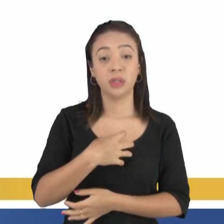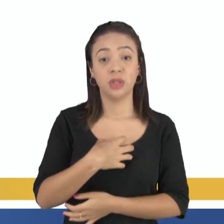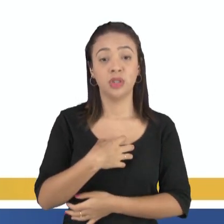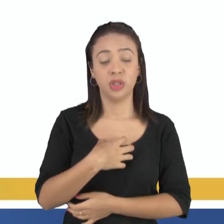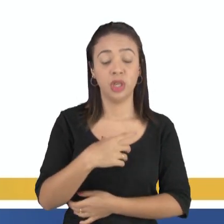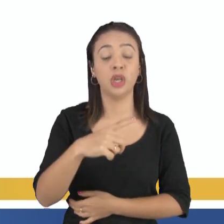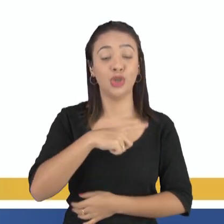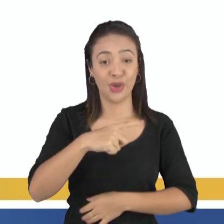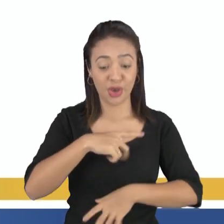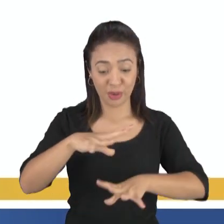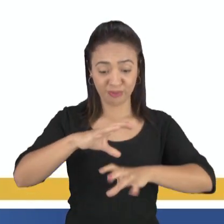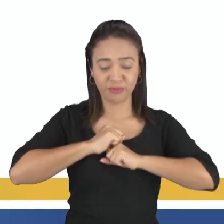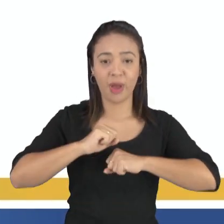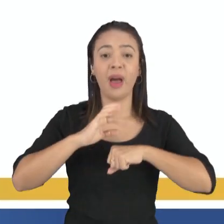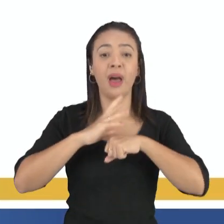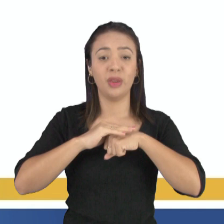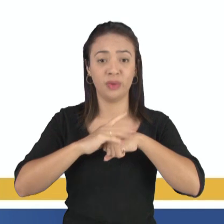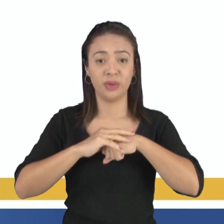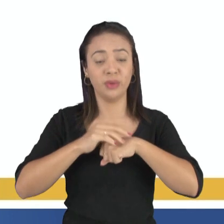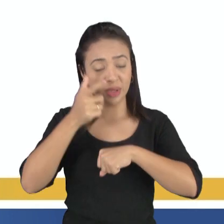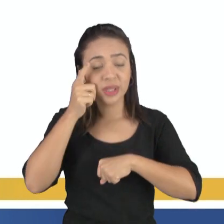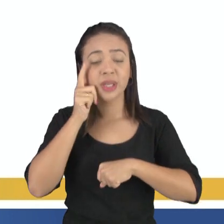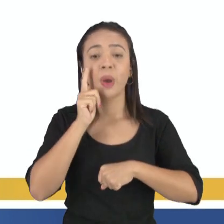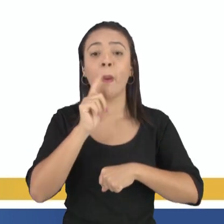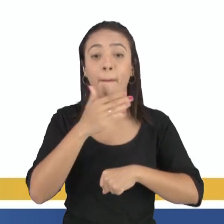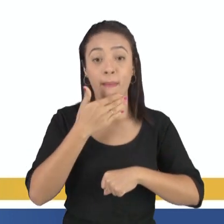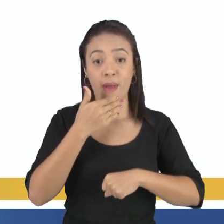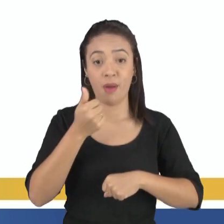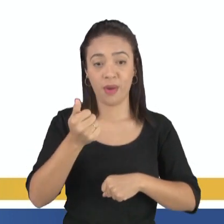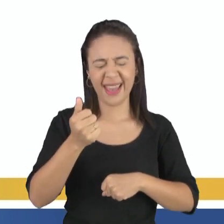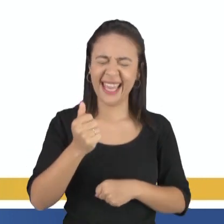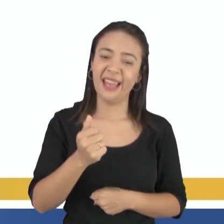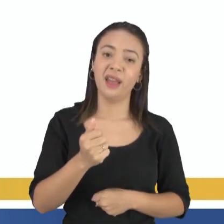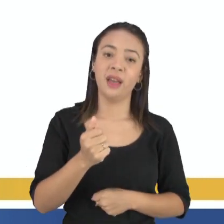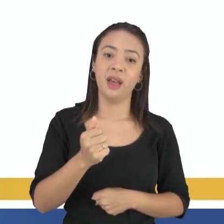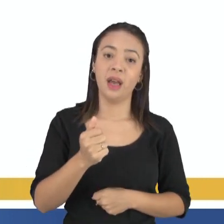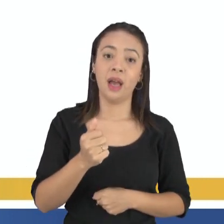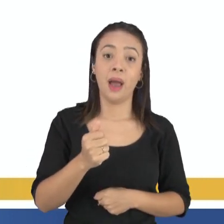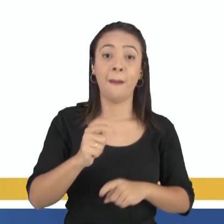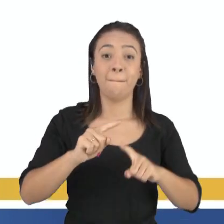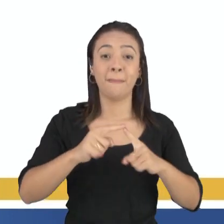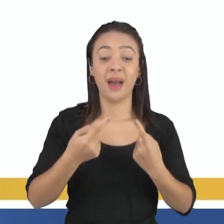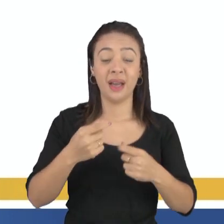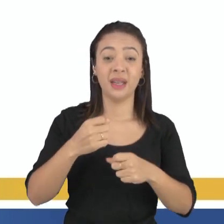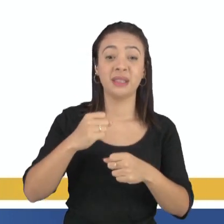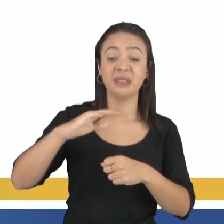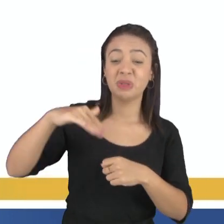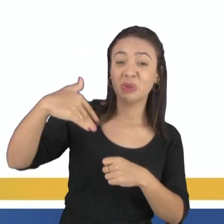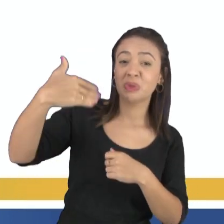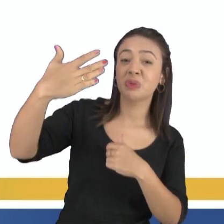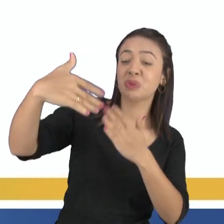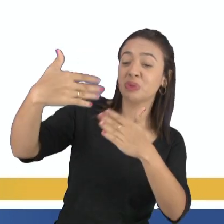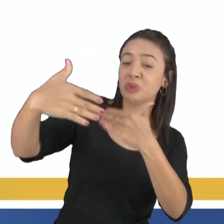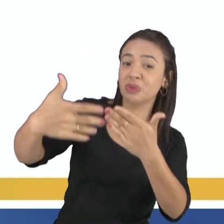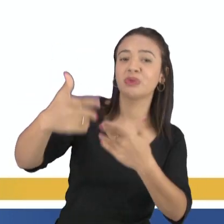cometidas da doença, se recuperavam, passavam-se um bom tempo, voltava de novo.